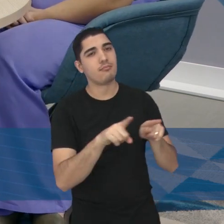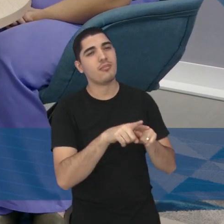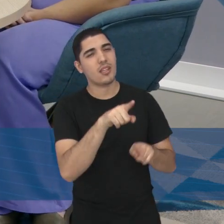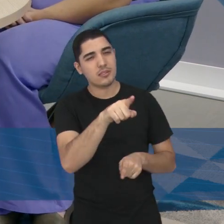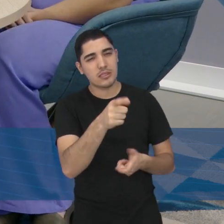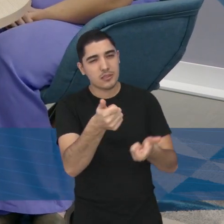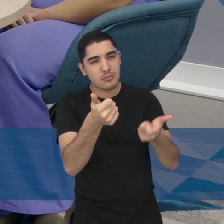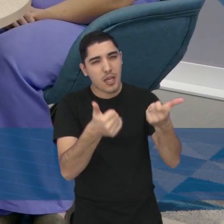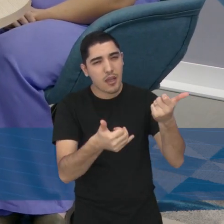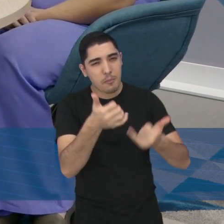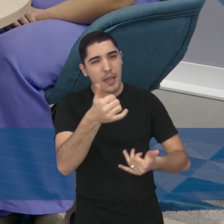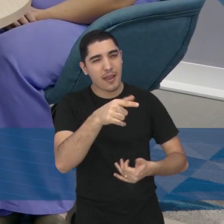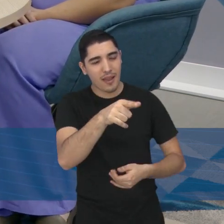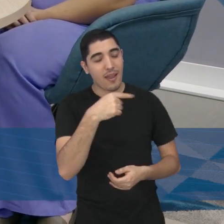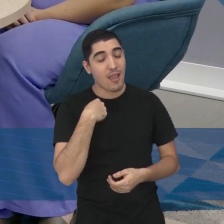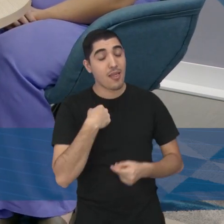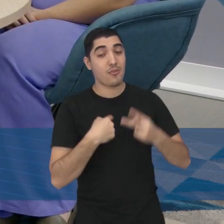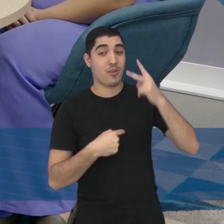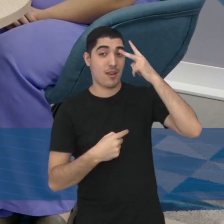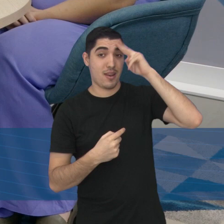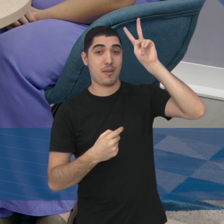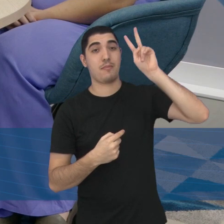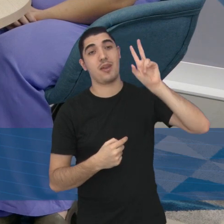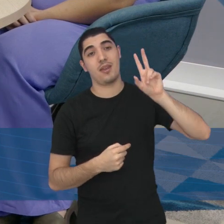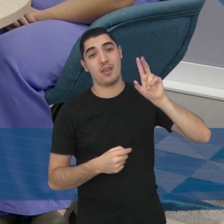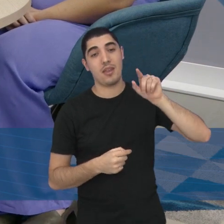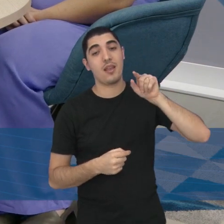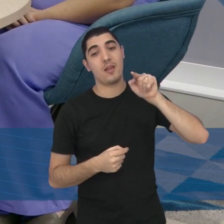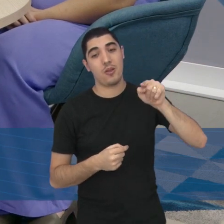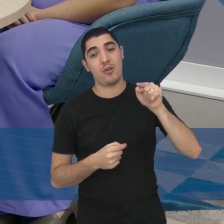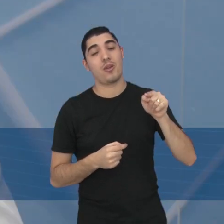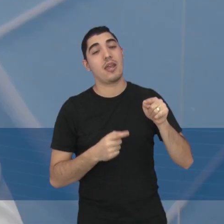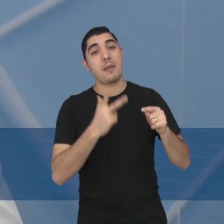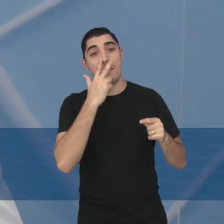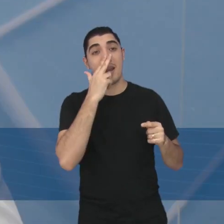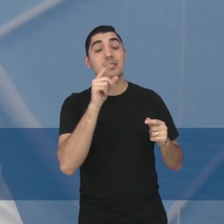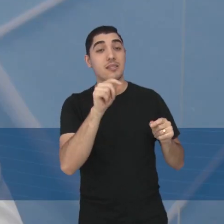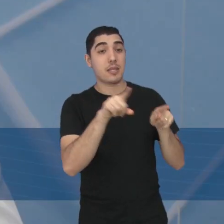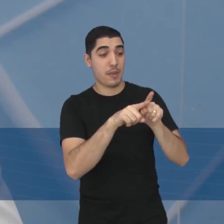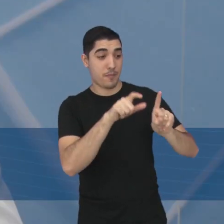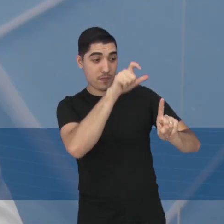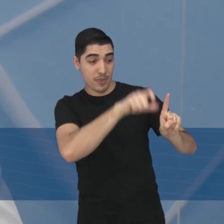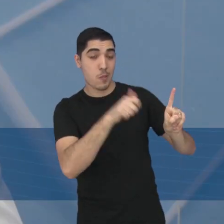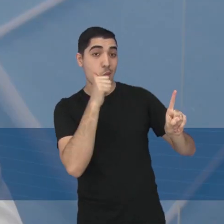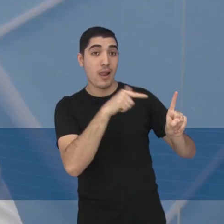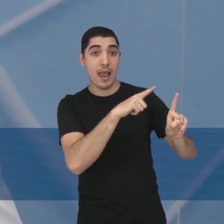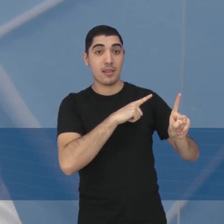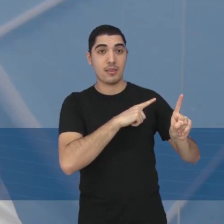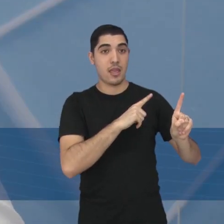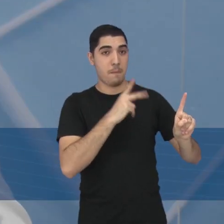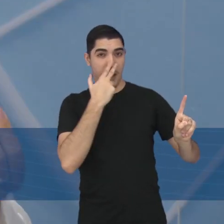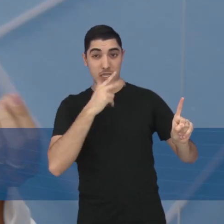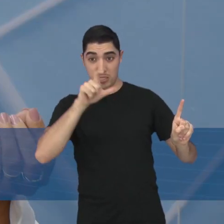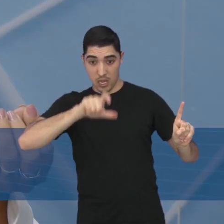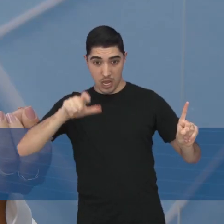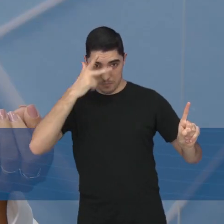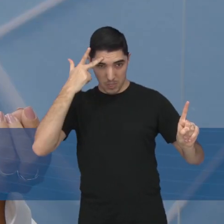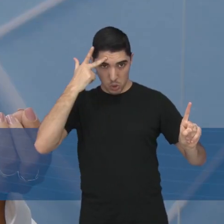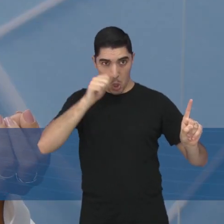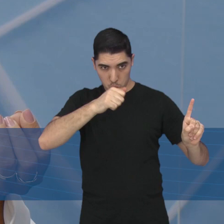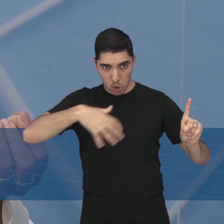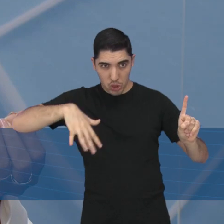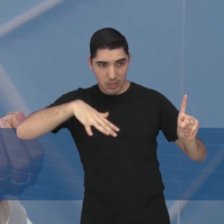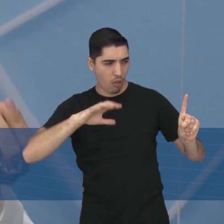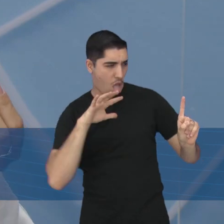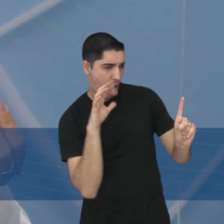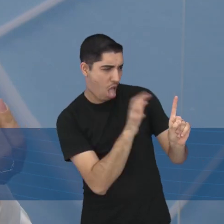contribui, se falando agora veio a memória, né? Que é a pressão e o estresse dessa mulher também para ser mãe nesse momento que ela